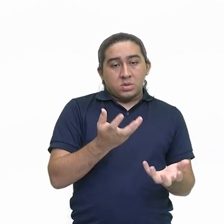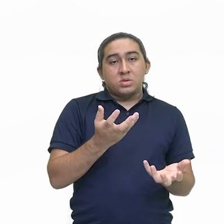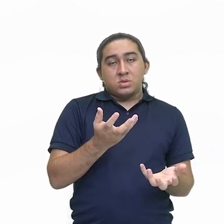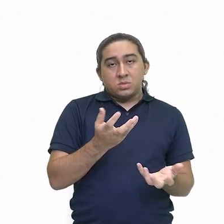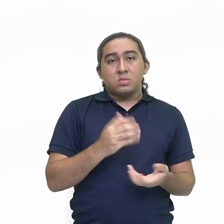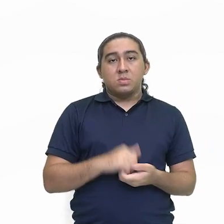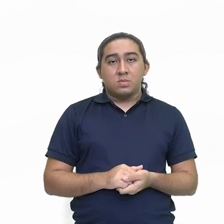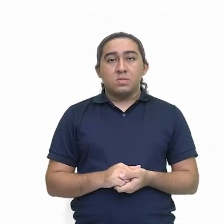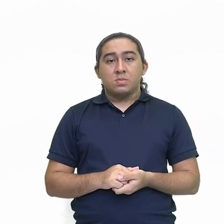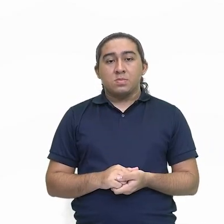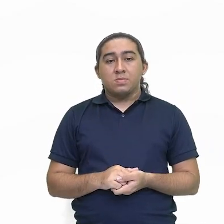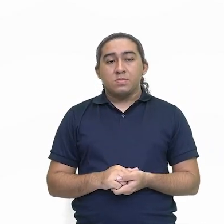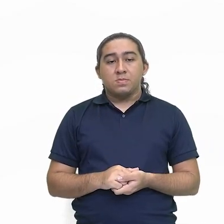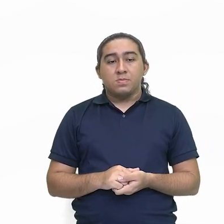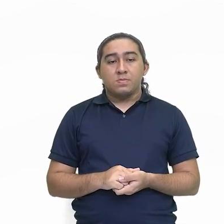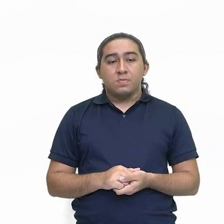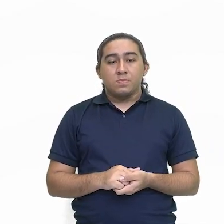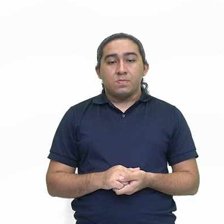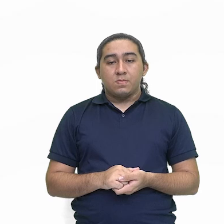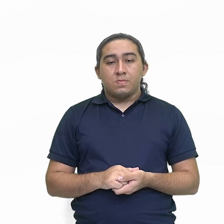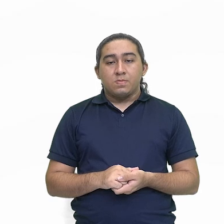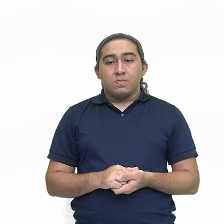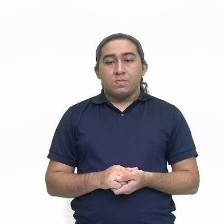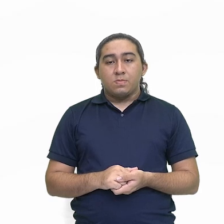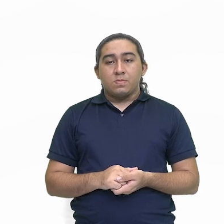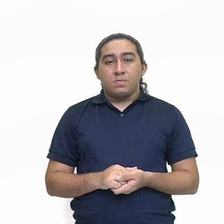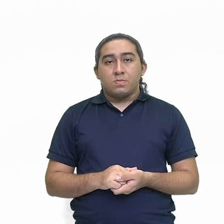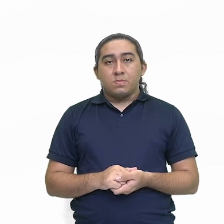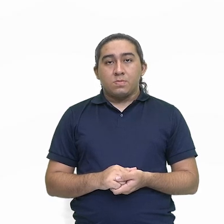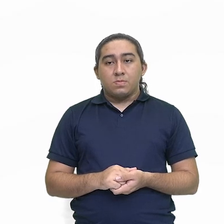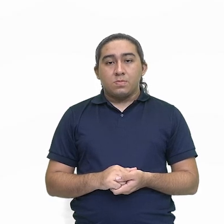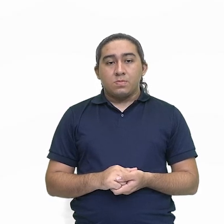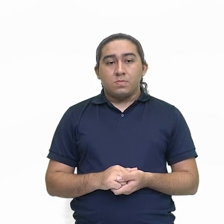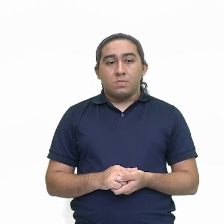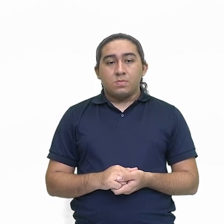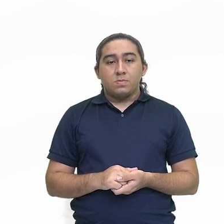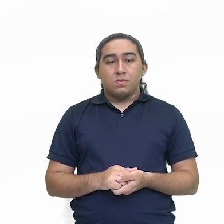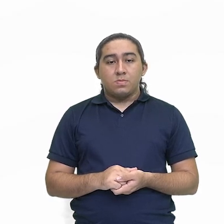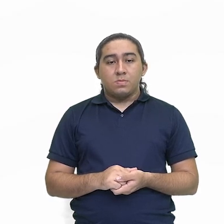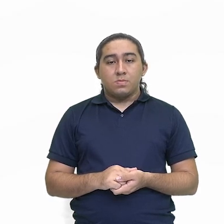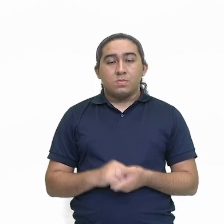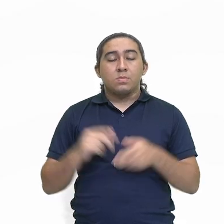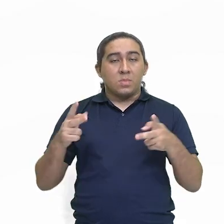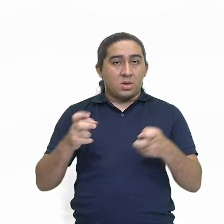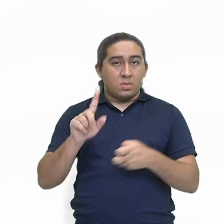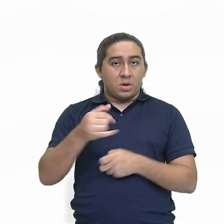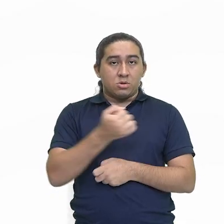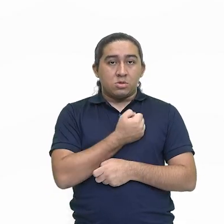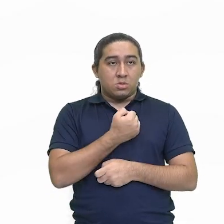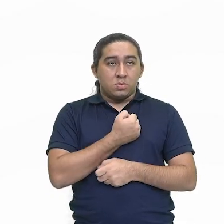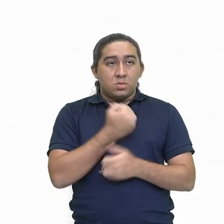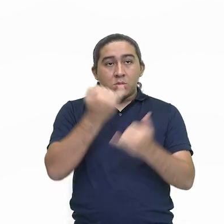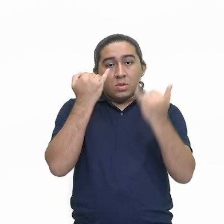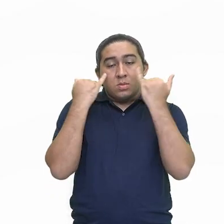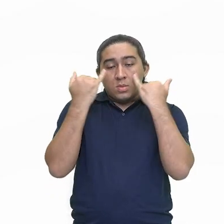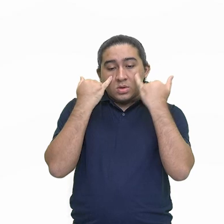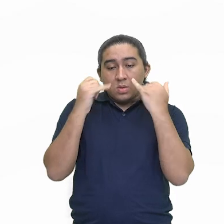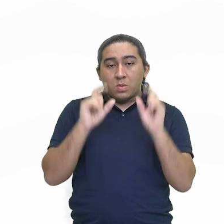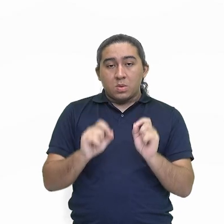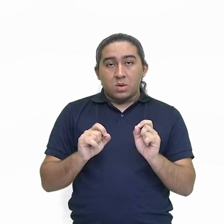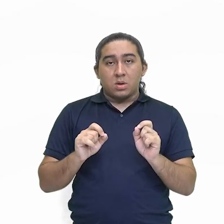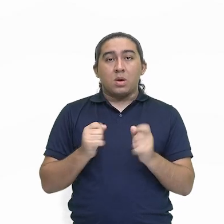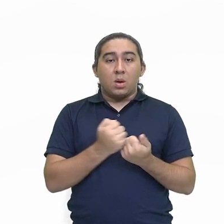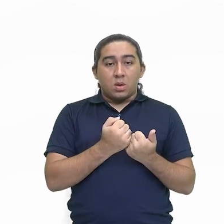maior nesse país. Então a gente observa que tem ali, são números, são informações numéricas que